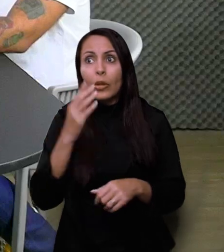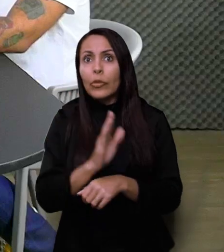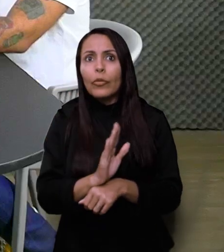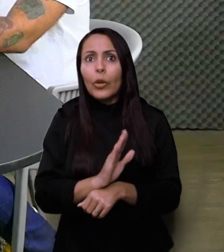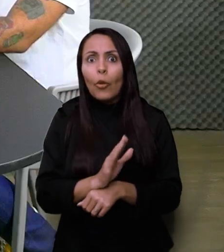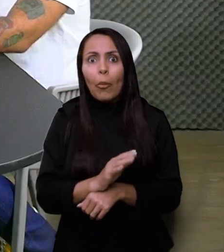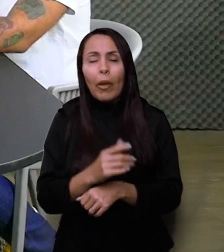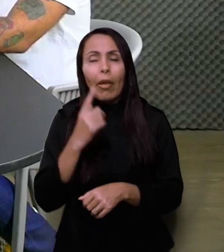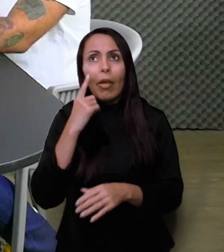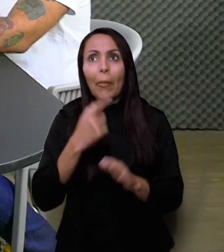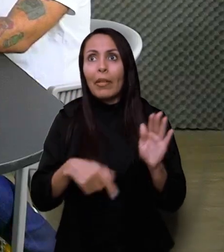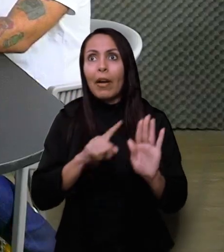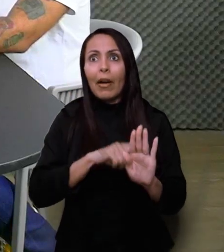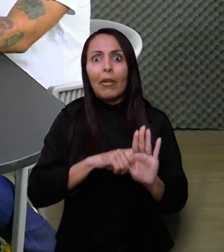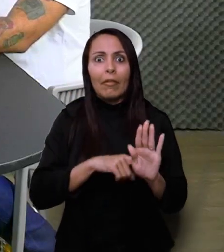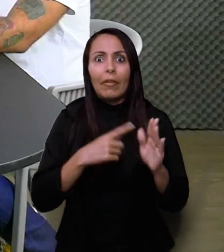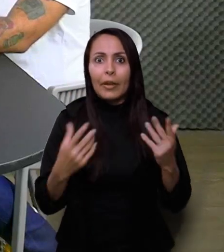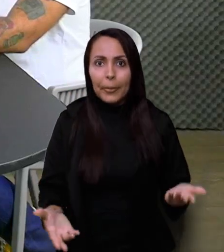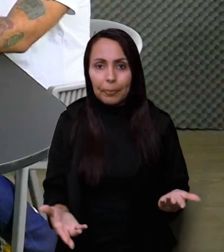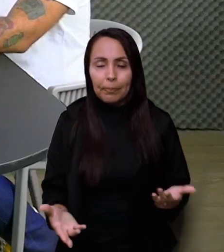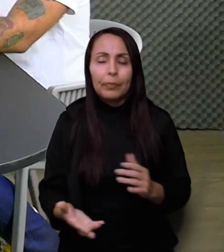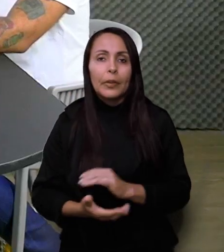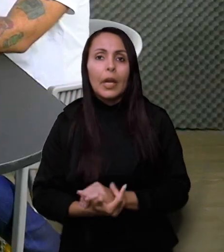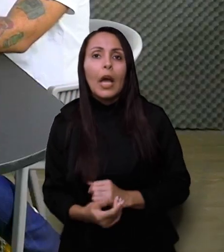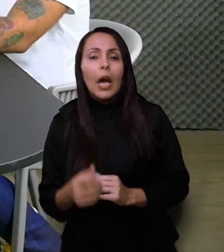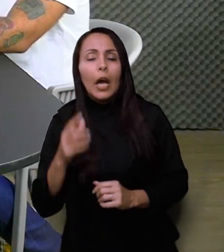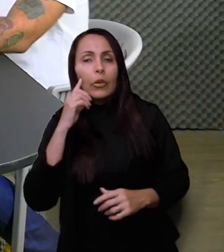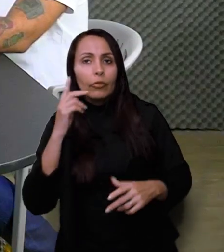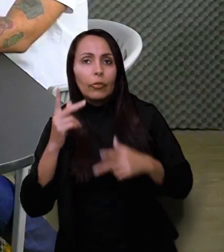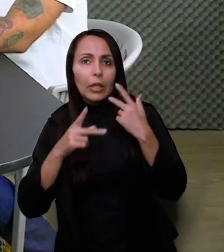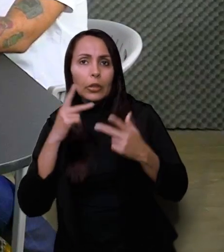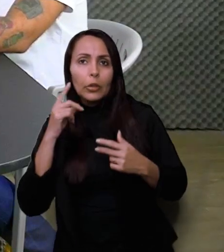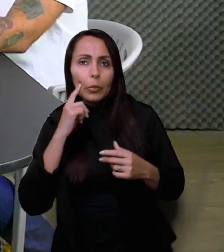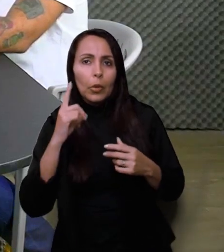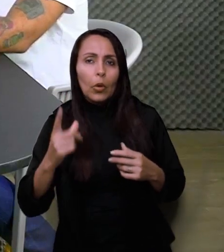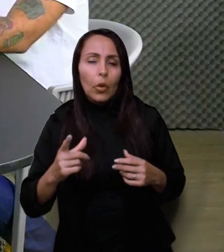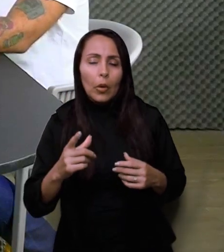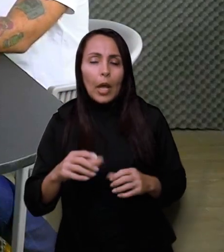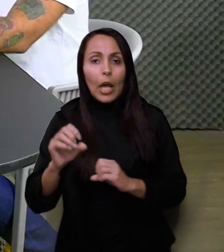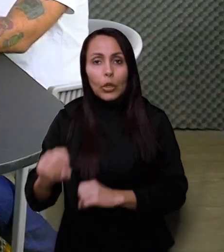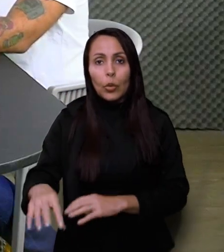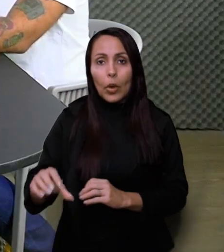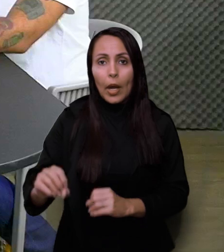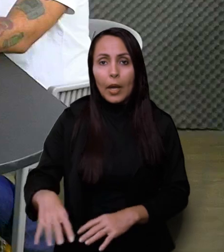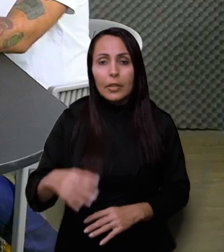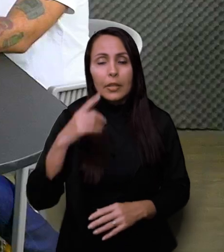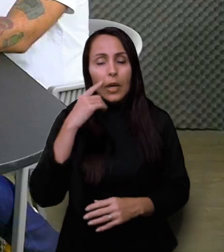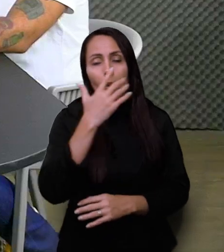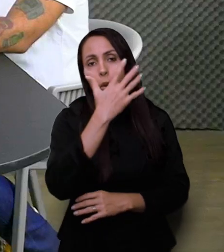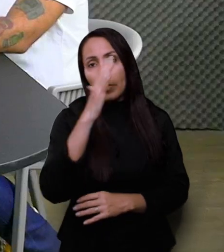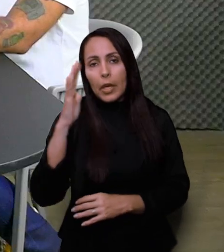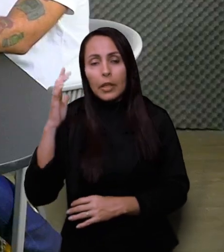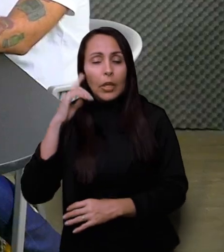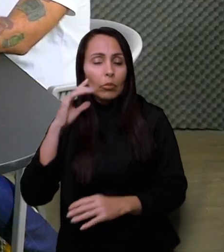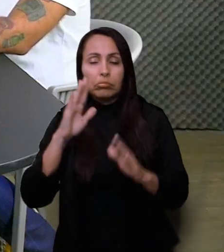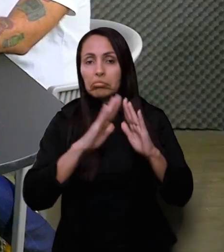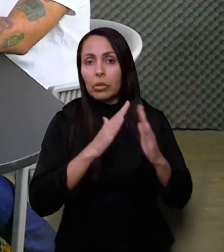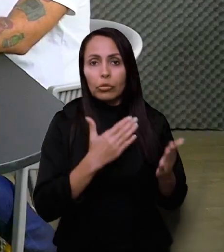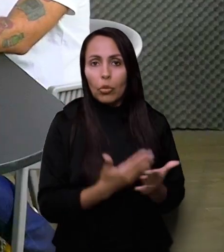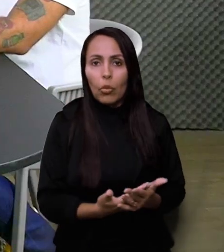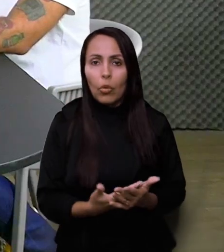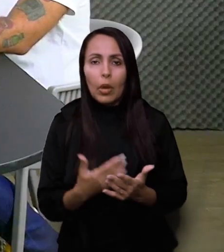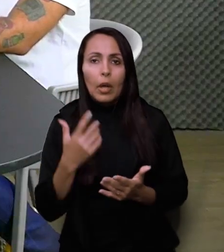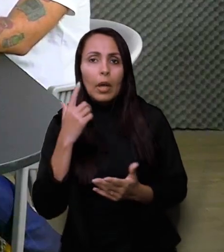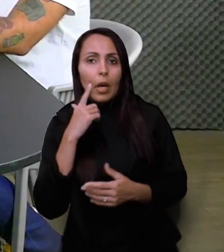me diz uma coisa, né? Aproveita que tu tá falando e fala um pouco sobre a gente falar sobre educação ambiental na escola, sabe? Não dá tempo, a gente já falou